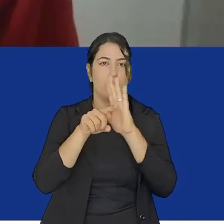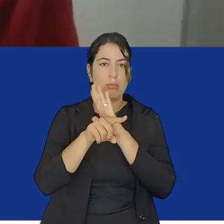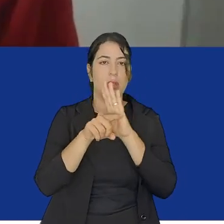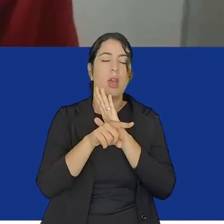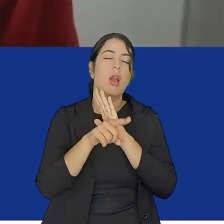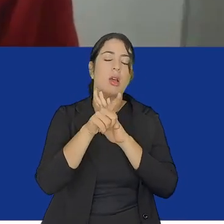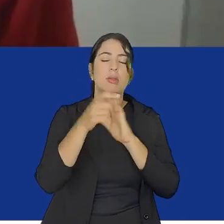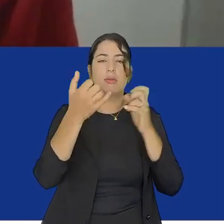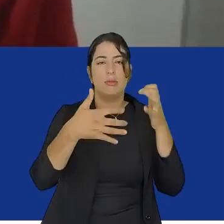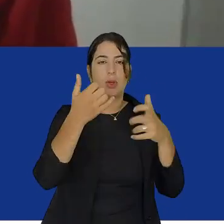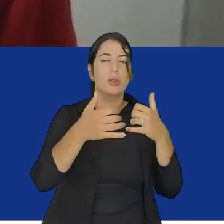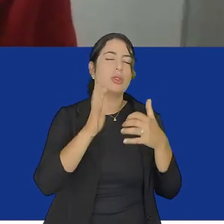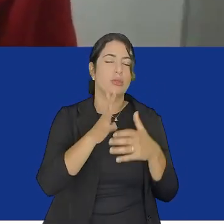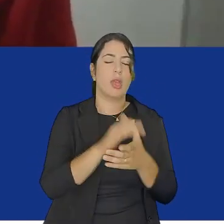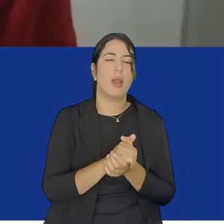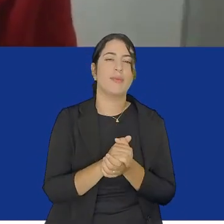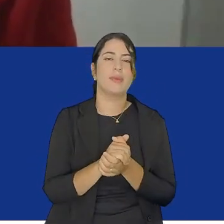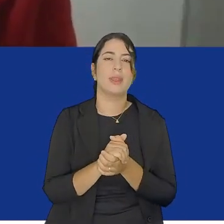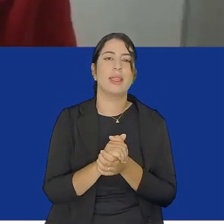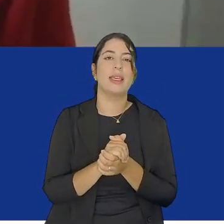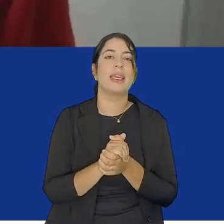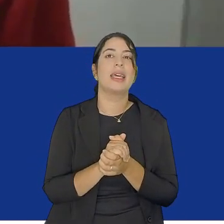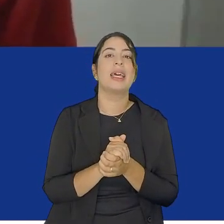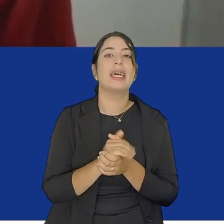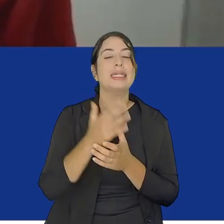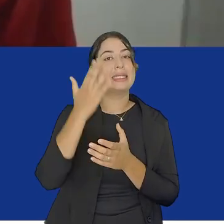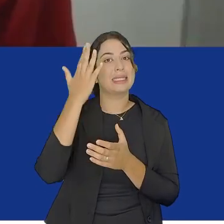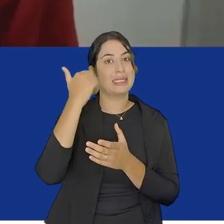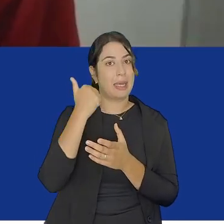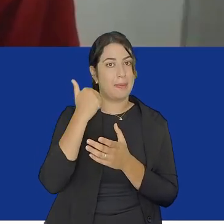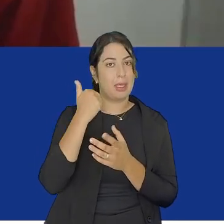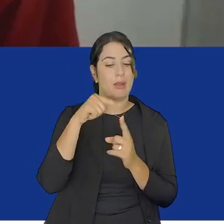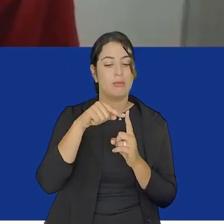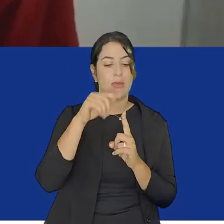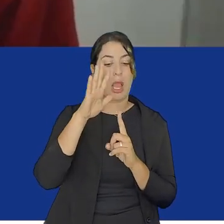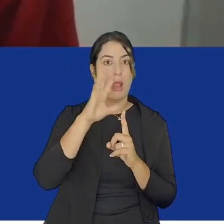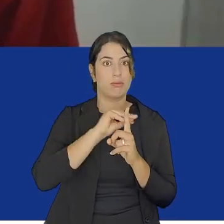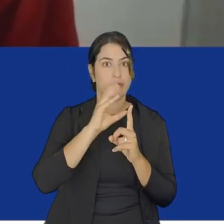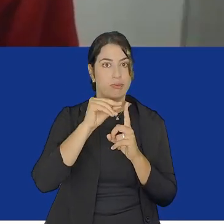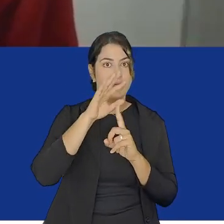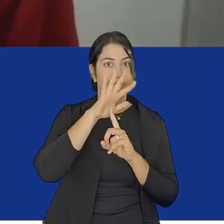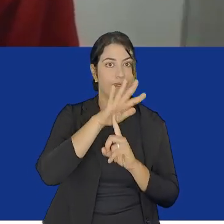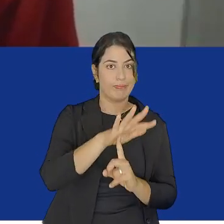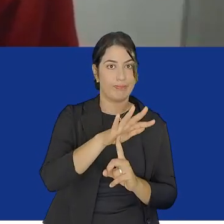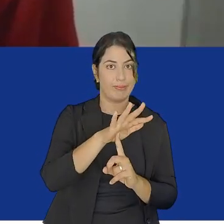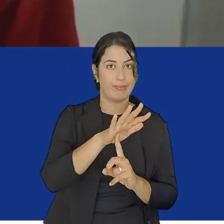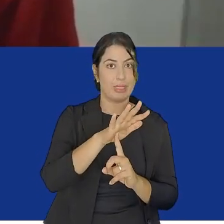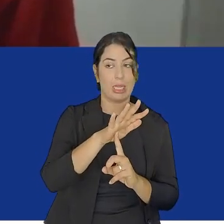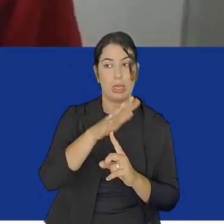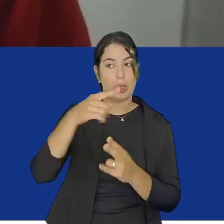pergunta, né? De será que não é? Mas é isso, né, gente? O assédio ele é sistêmico. E por ser sistêmico, todos nós